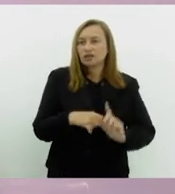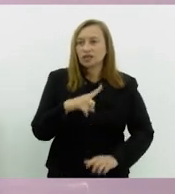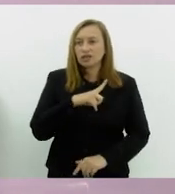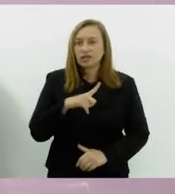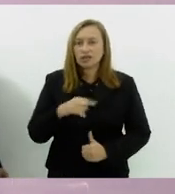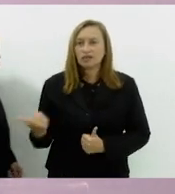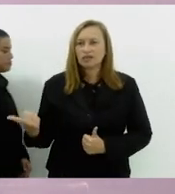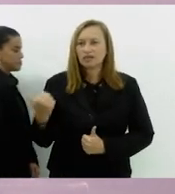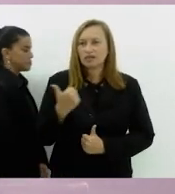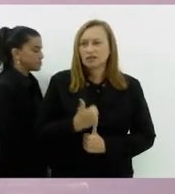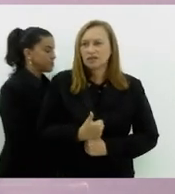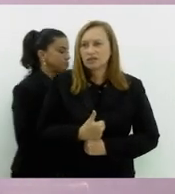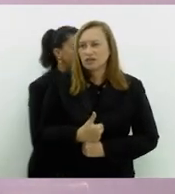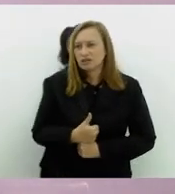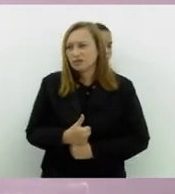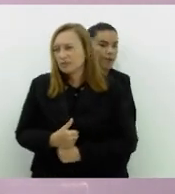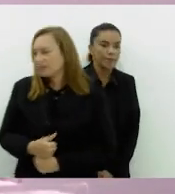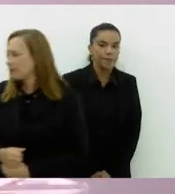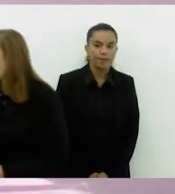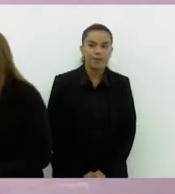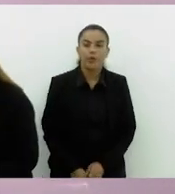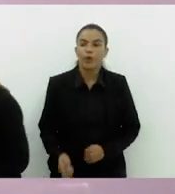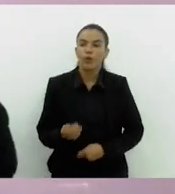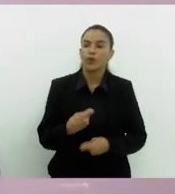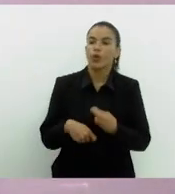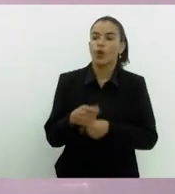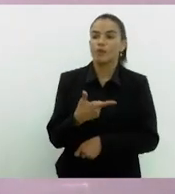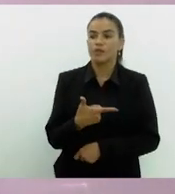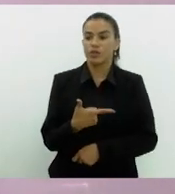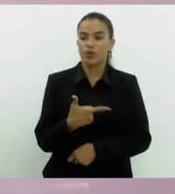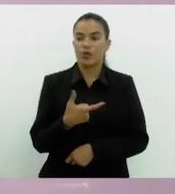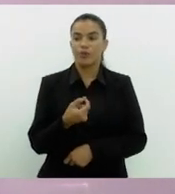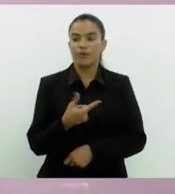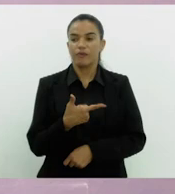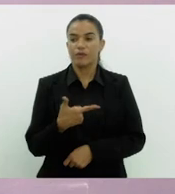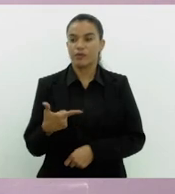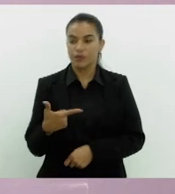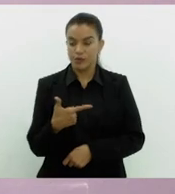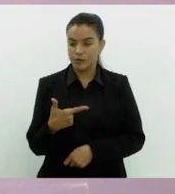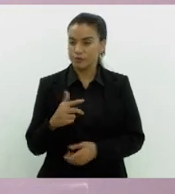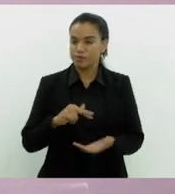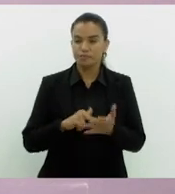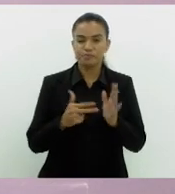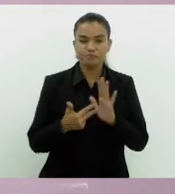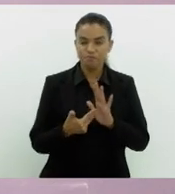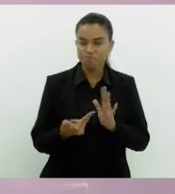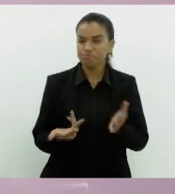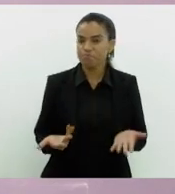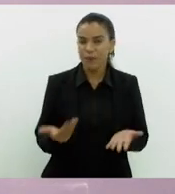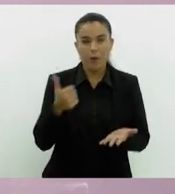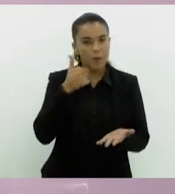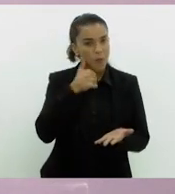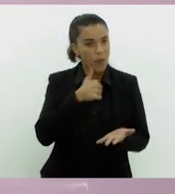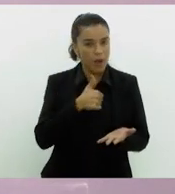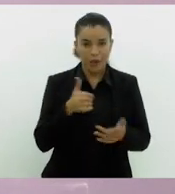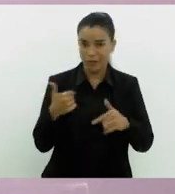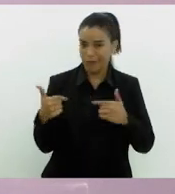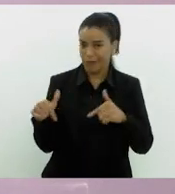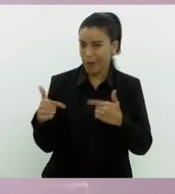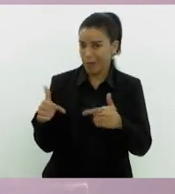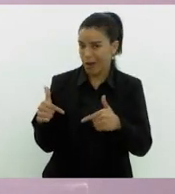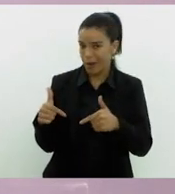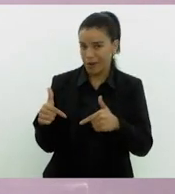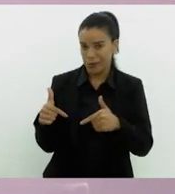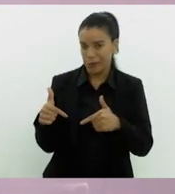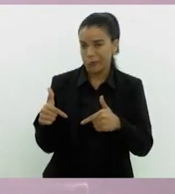é um dado da Confederação Nacional do Comércio de 2022. Ou seja, essa mulher não está no mercado de trabalho,